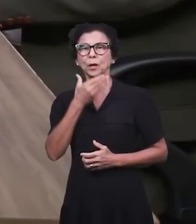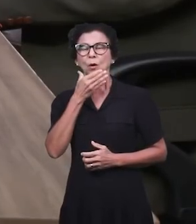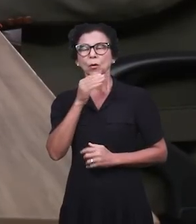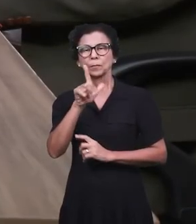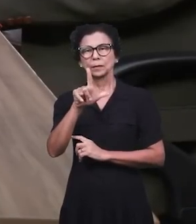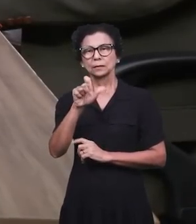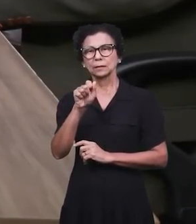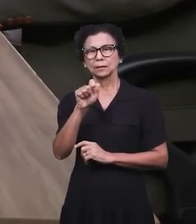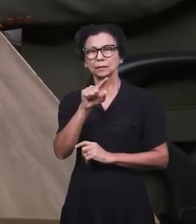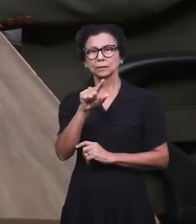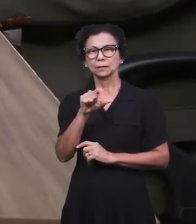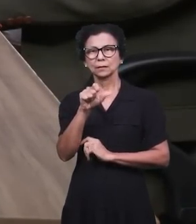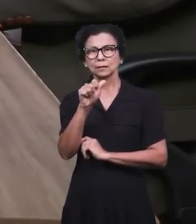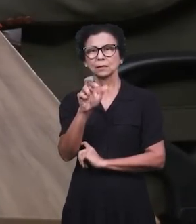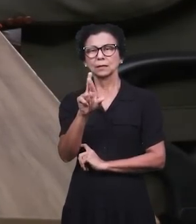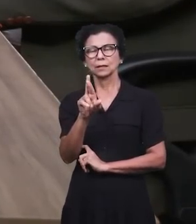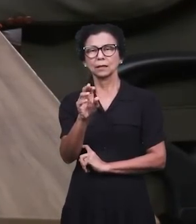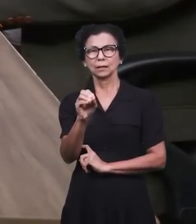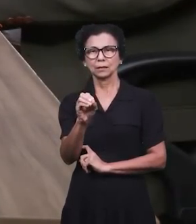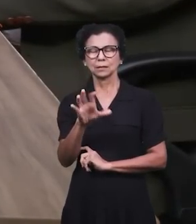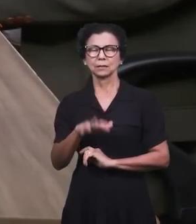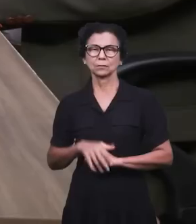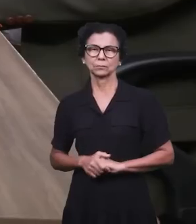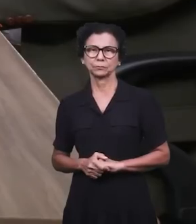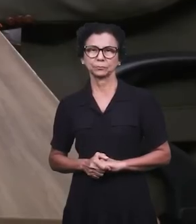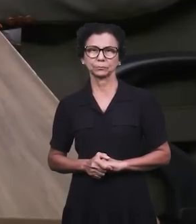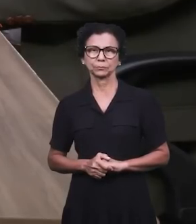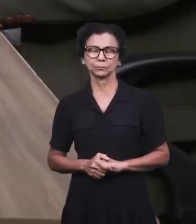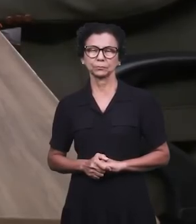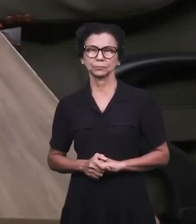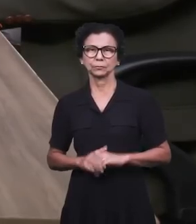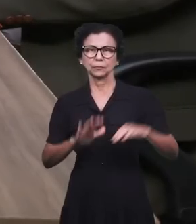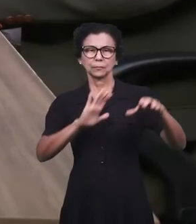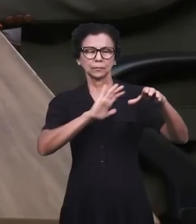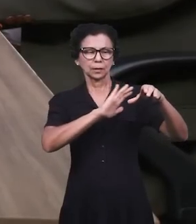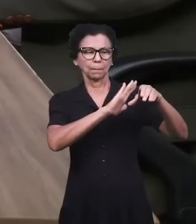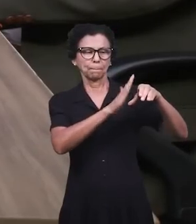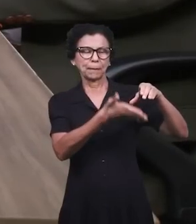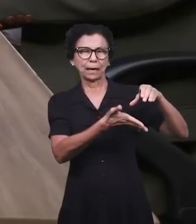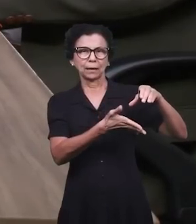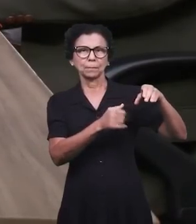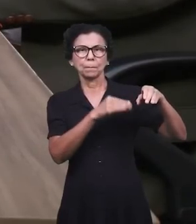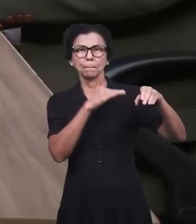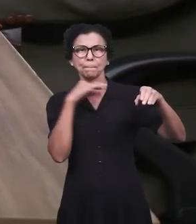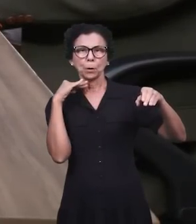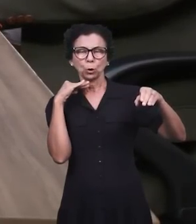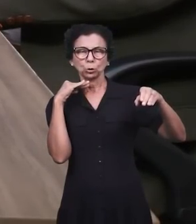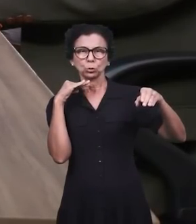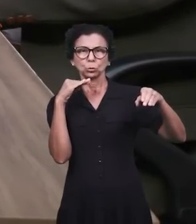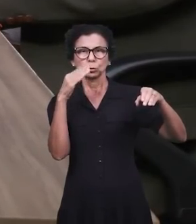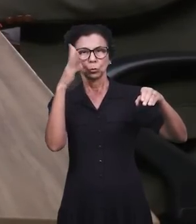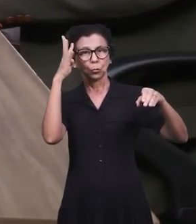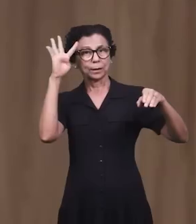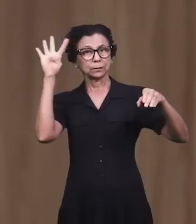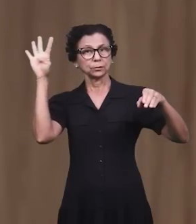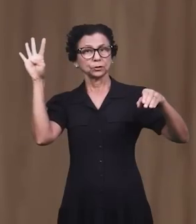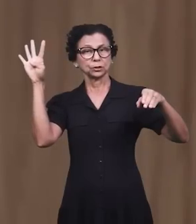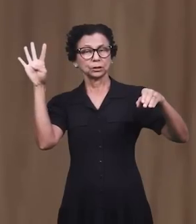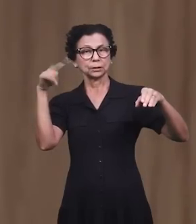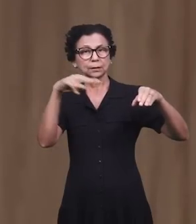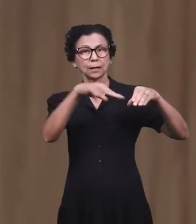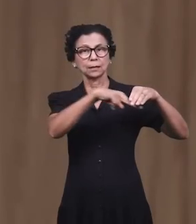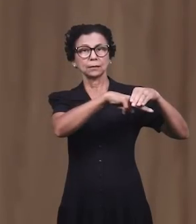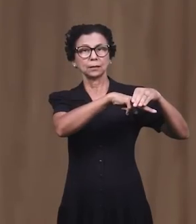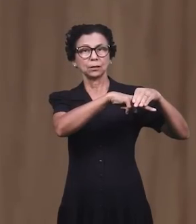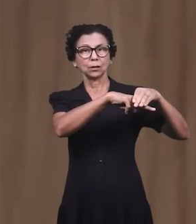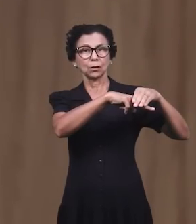estava sentado depois com o Senhor na mesa. Ele tinha alguma sequela? Já era 4 dias. E o Senhor, com a palavra